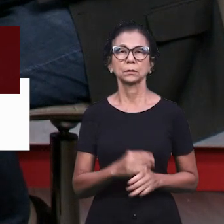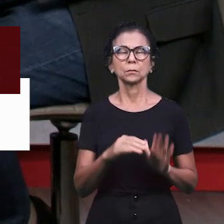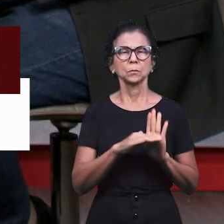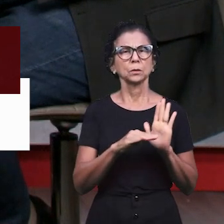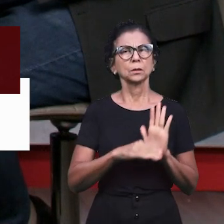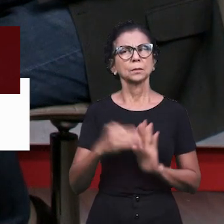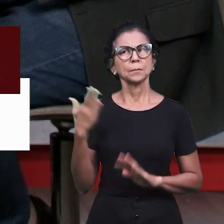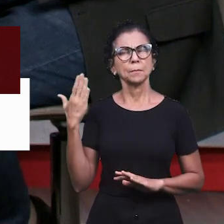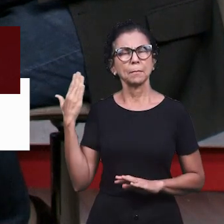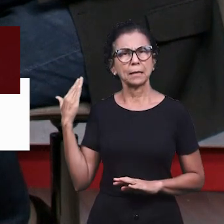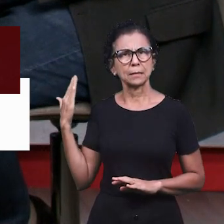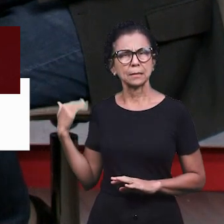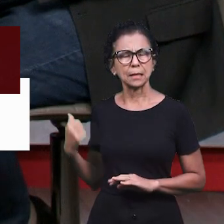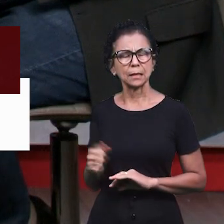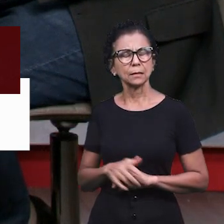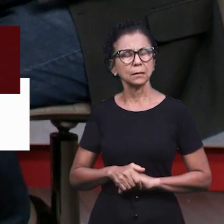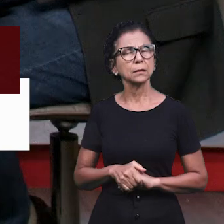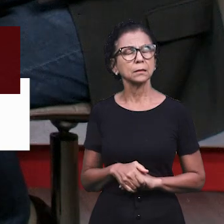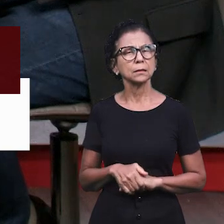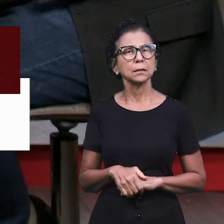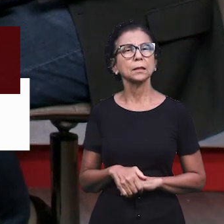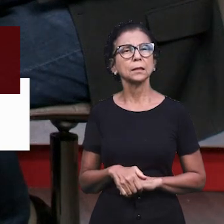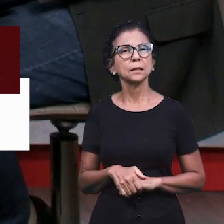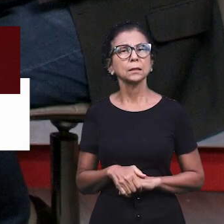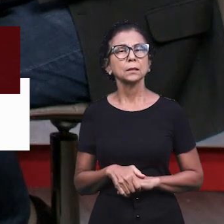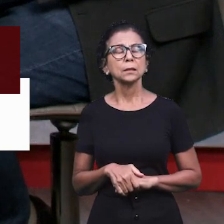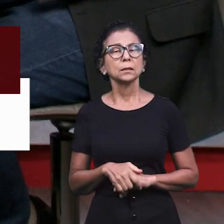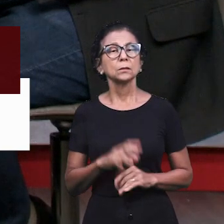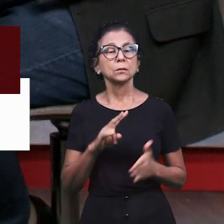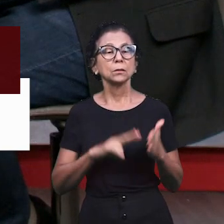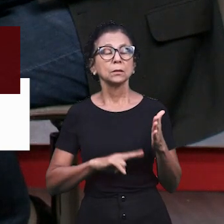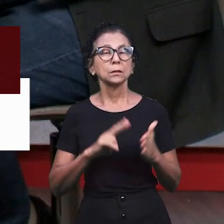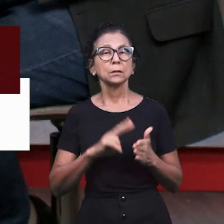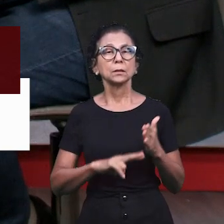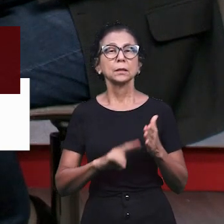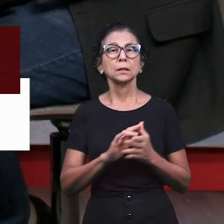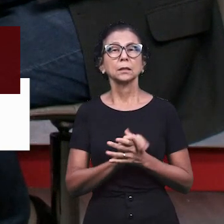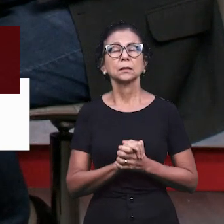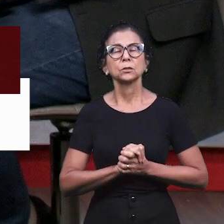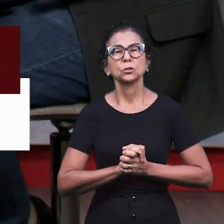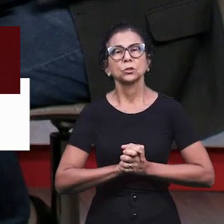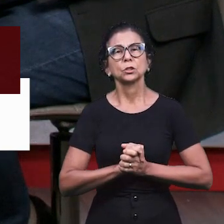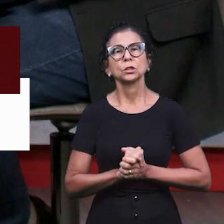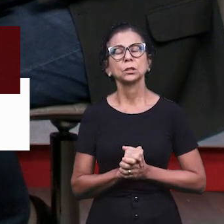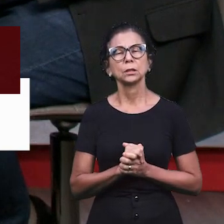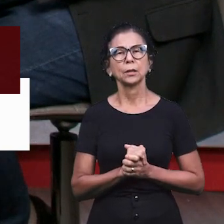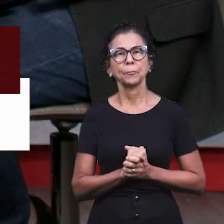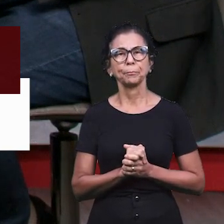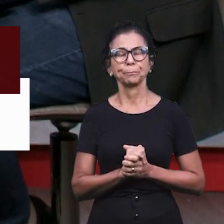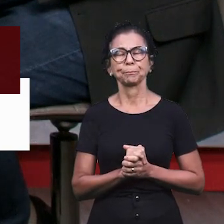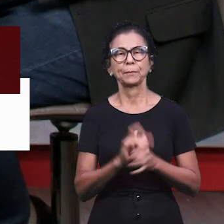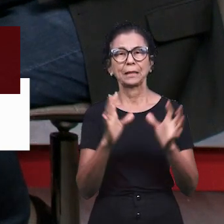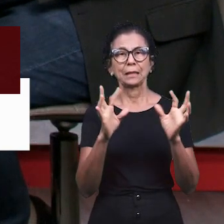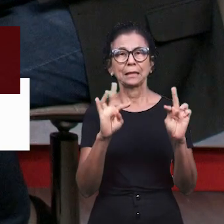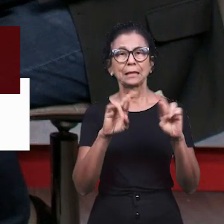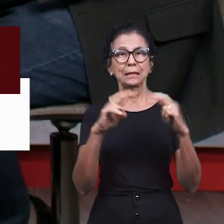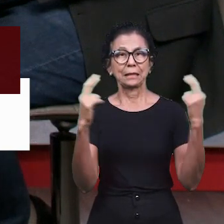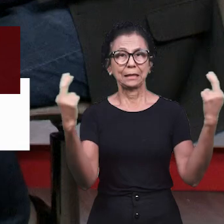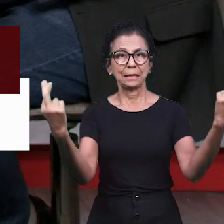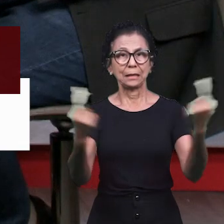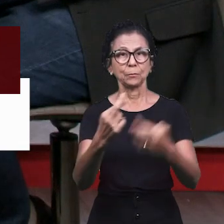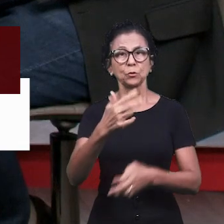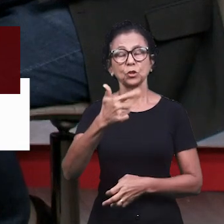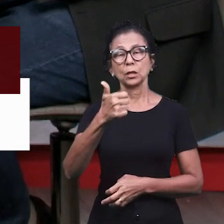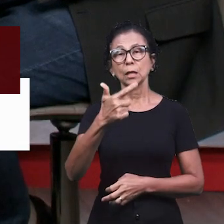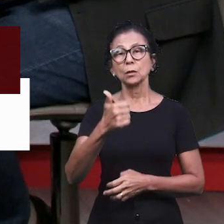anterior, nós vimos que os espias, aqueles que eram os representantes de cada uma das 12